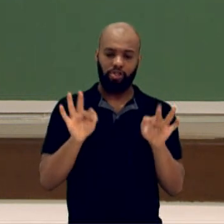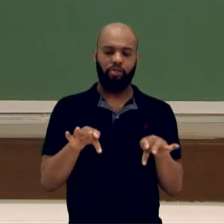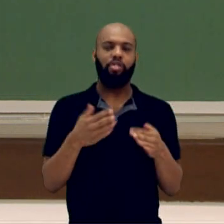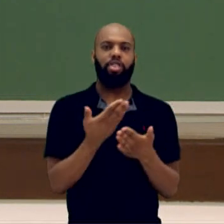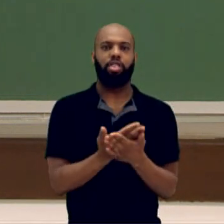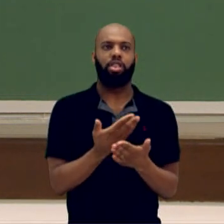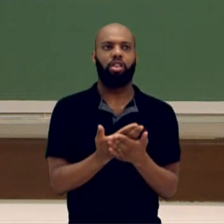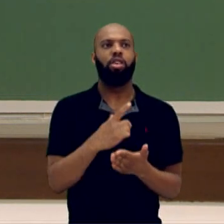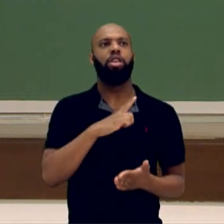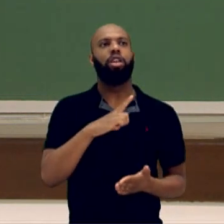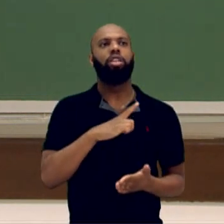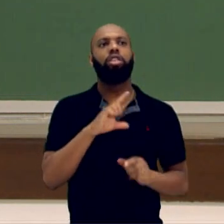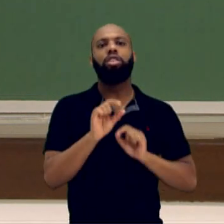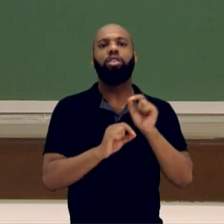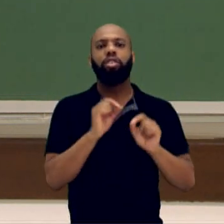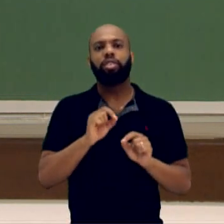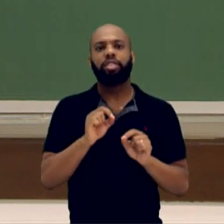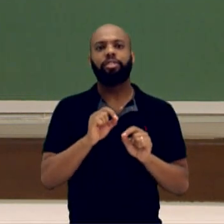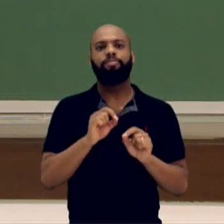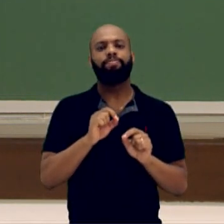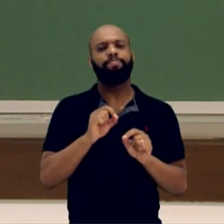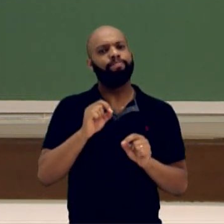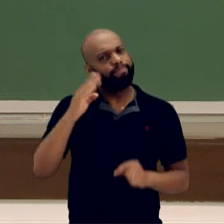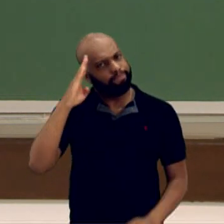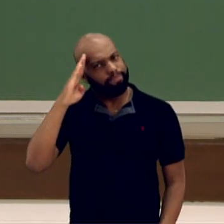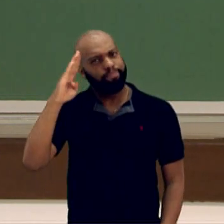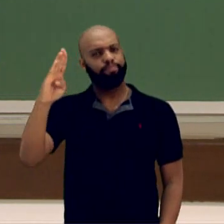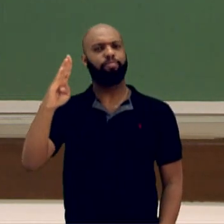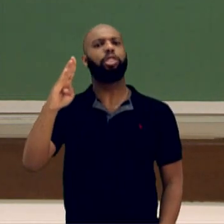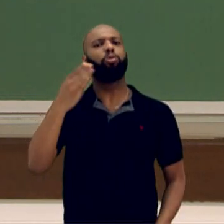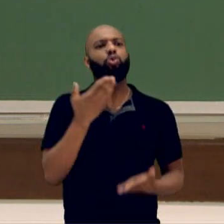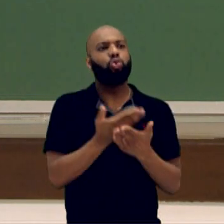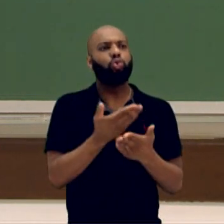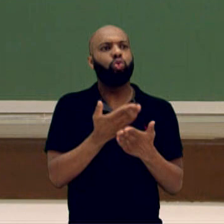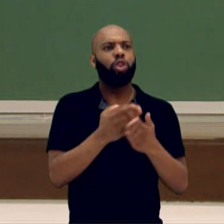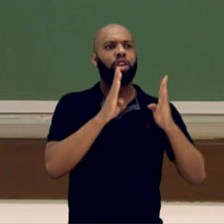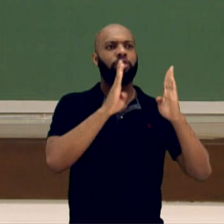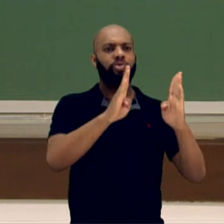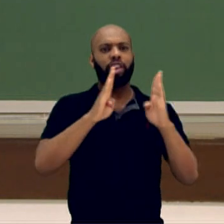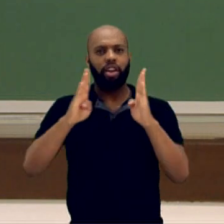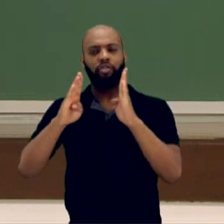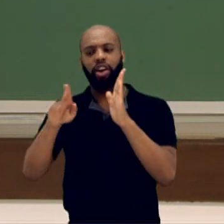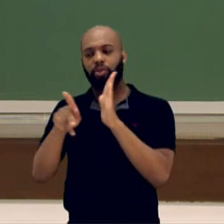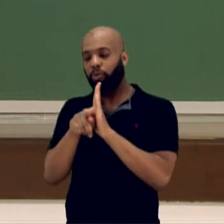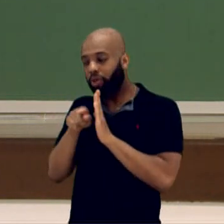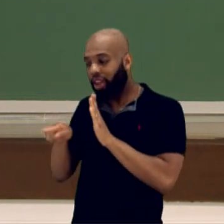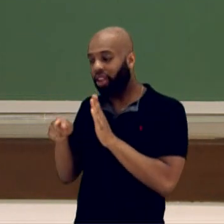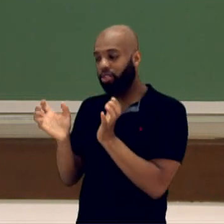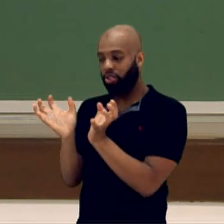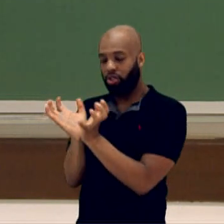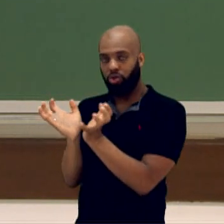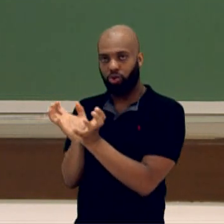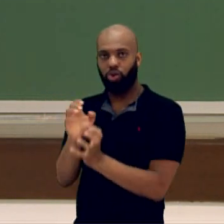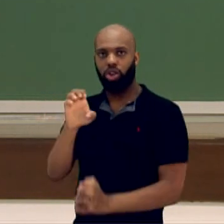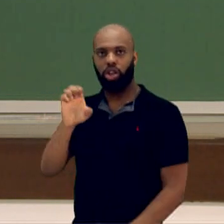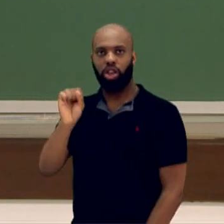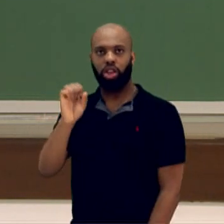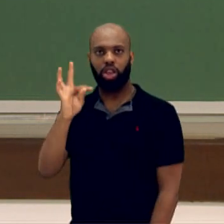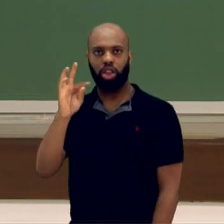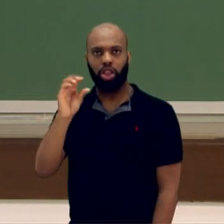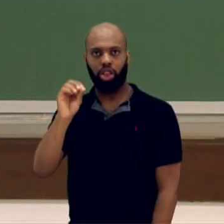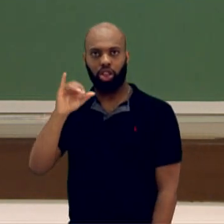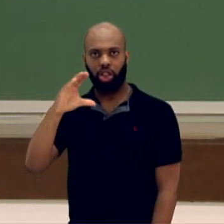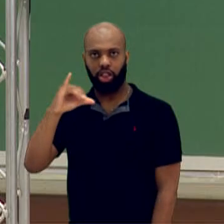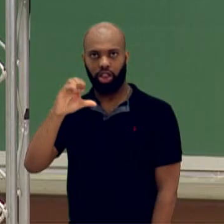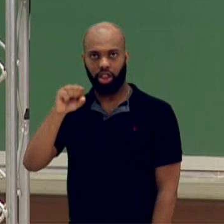nós temos como pontos principais da aula de hoje, né, as fases diferentes do estoicismo, tá? A ideia de que